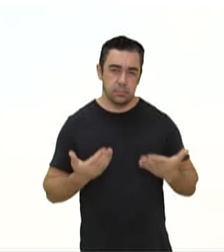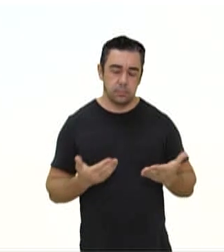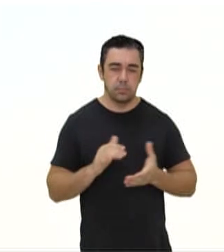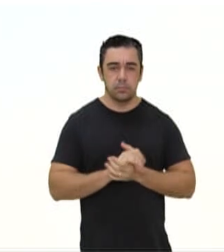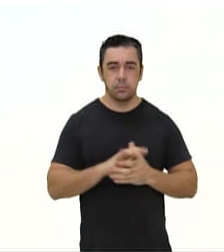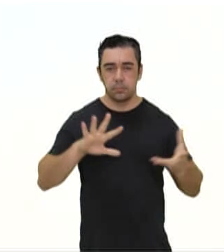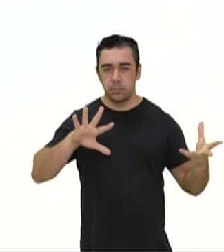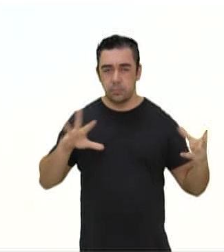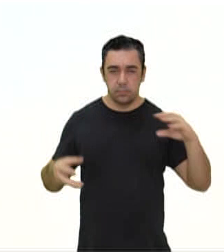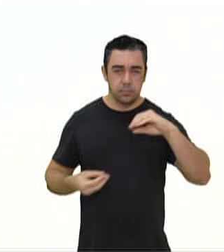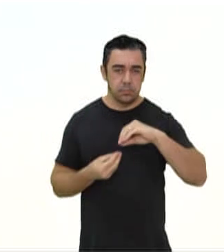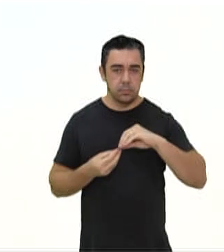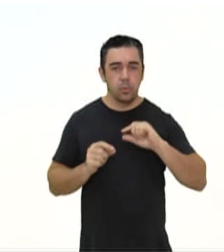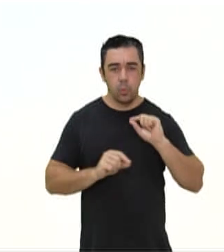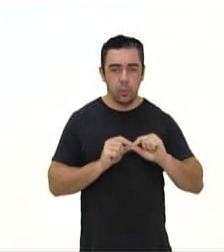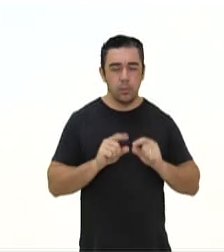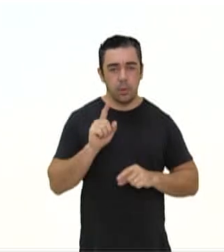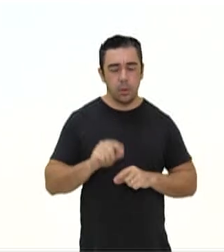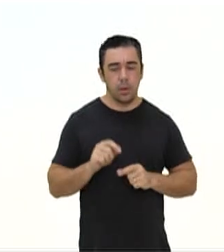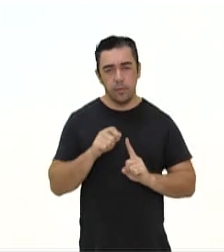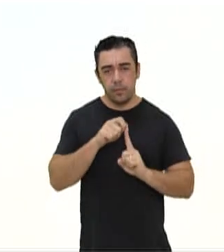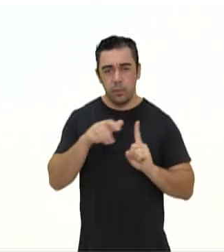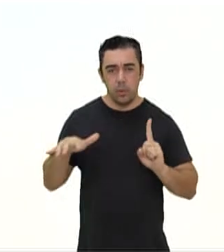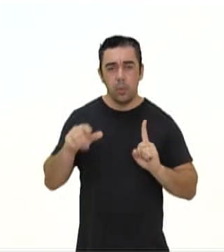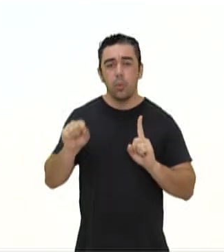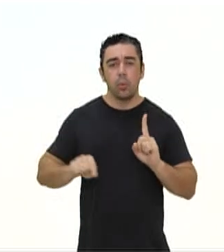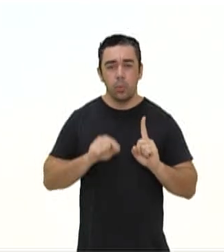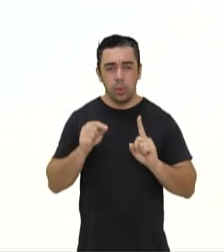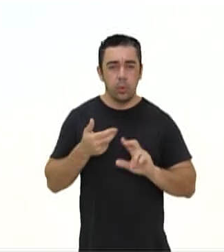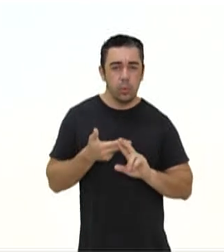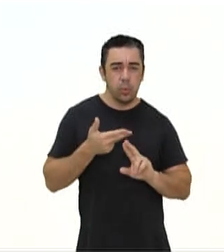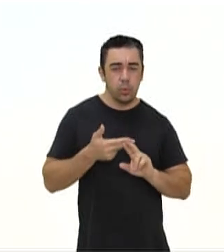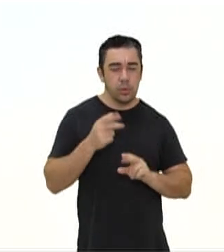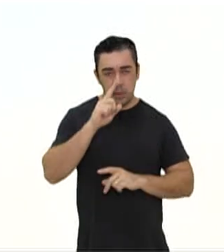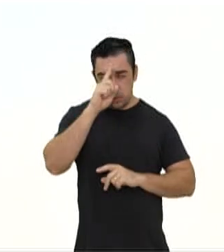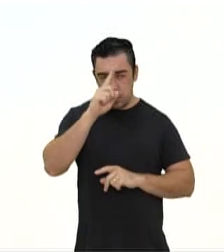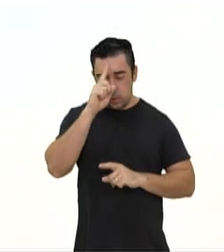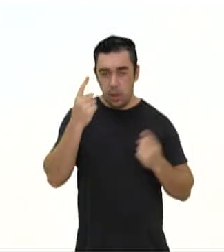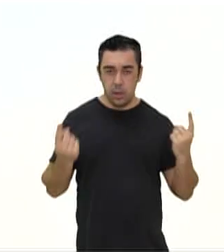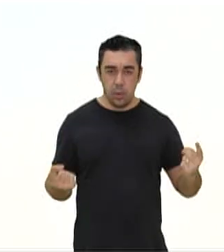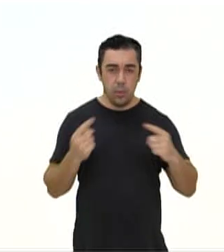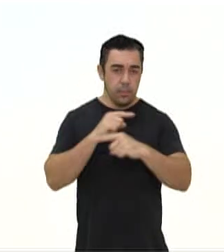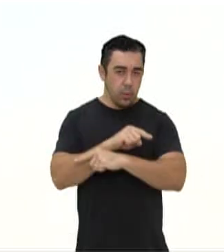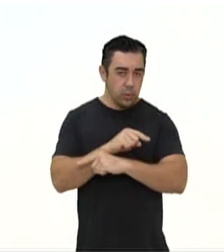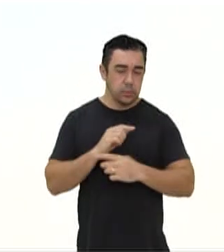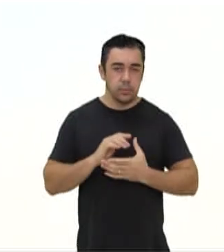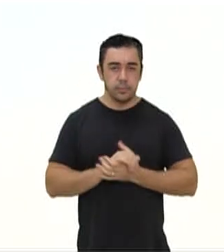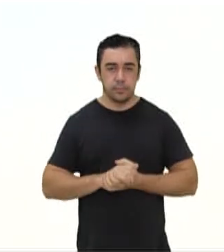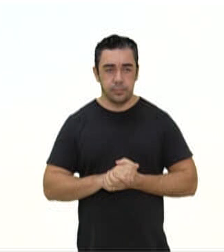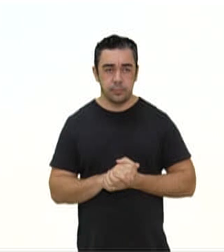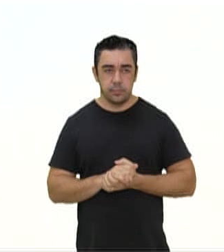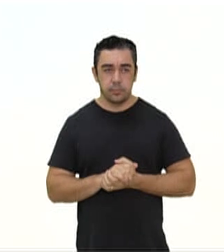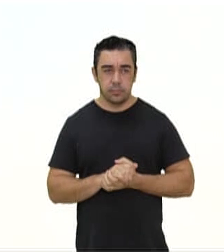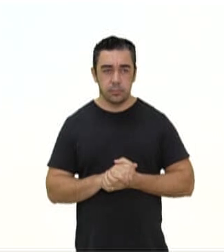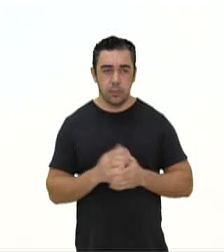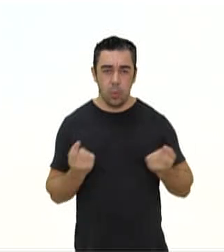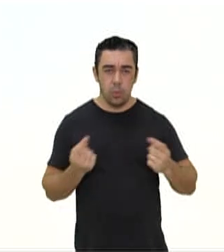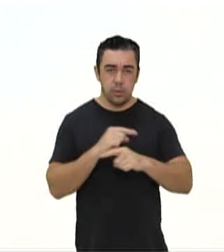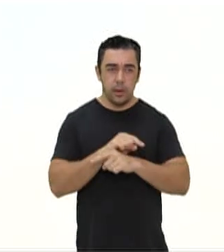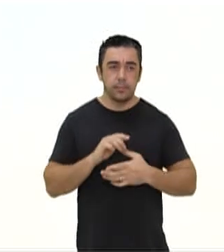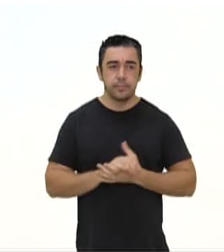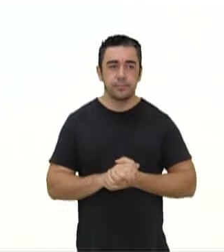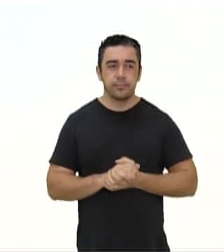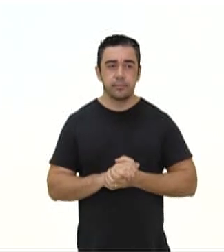lá, antítese é uma figura de linguagem que consiste na exposição de ideias opostas, então contrárias.